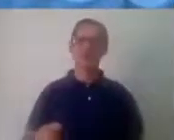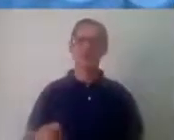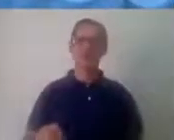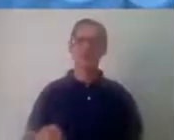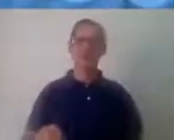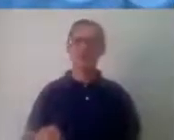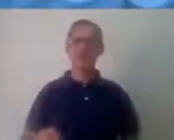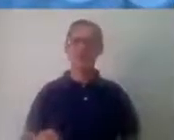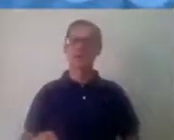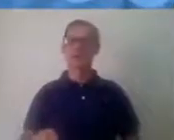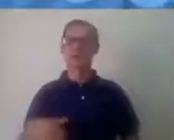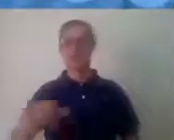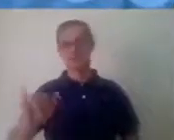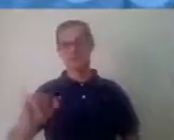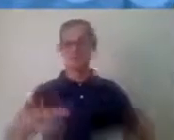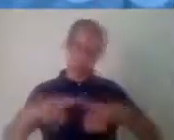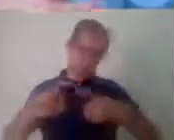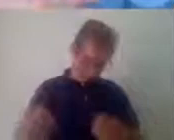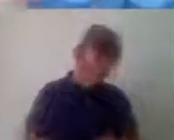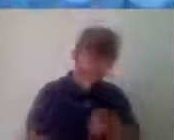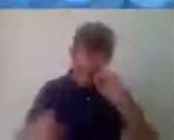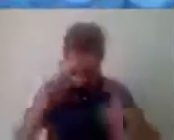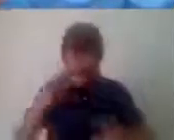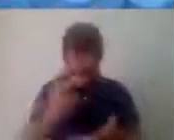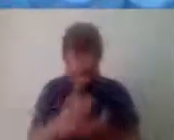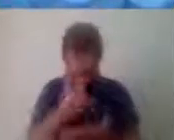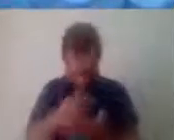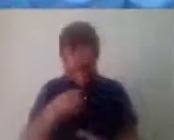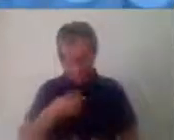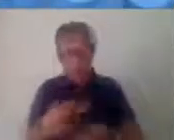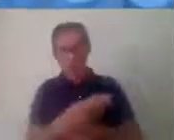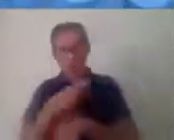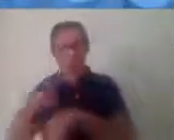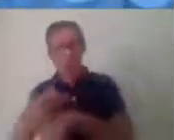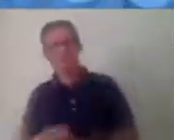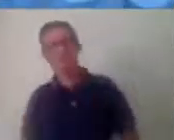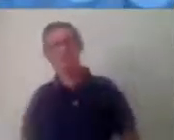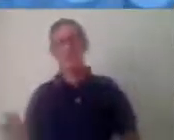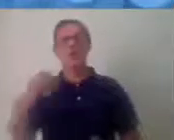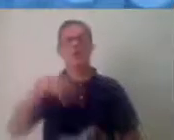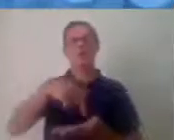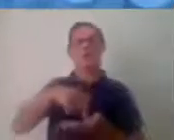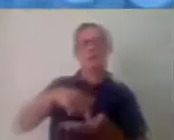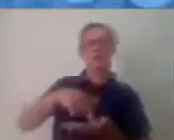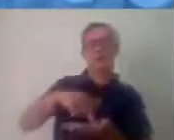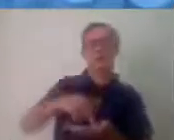parcial em relação a y. A ideia é a mesma, eu vou procurar um ponto,